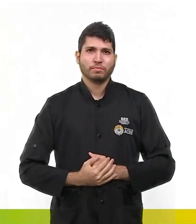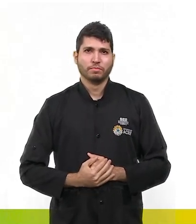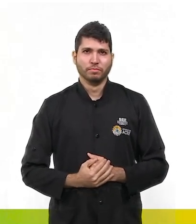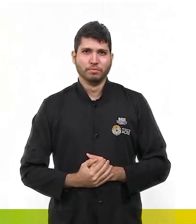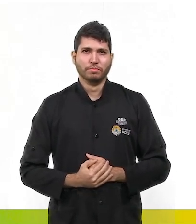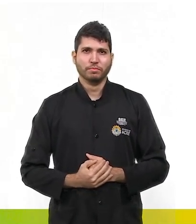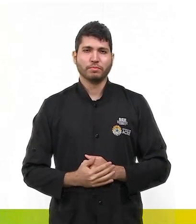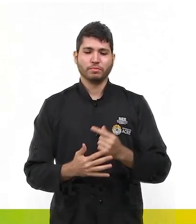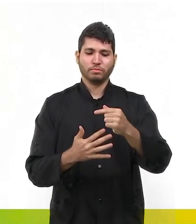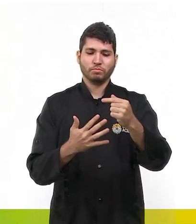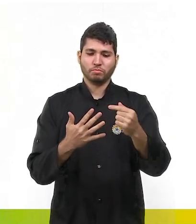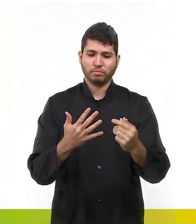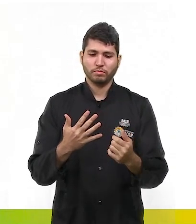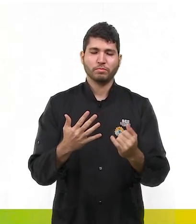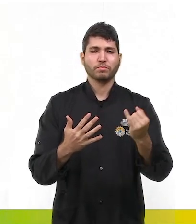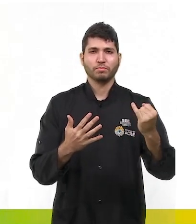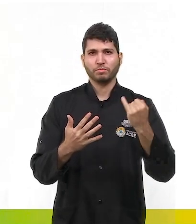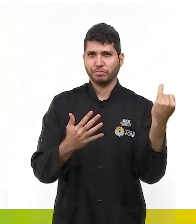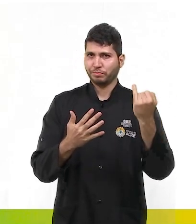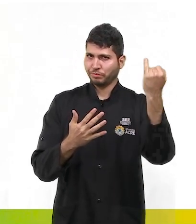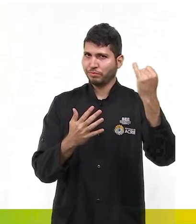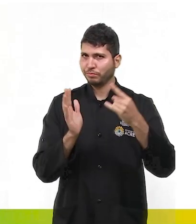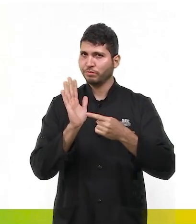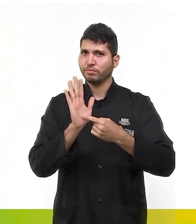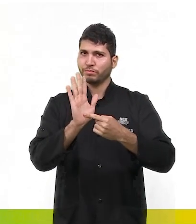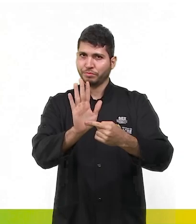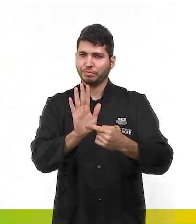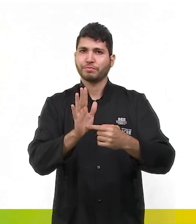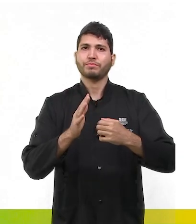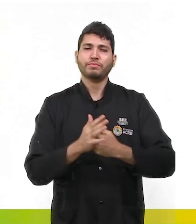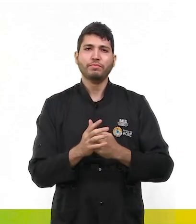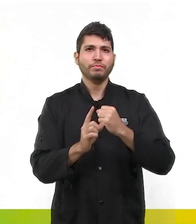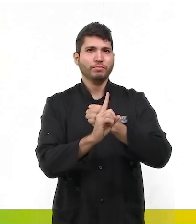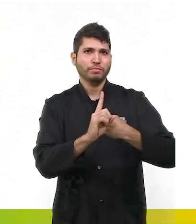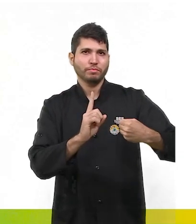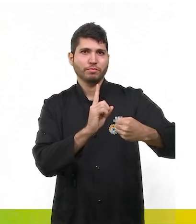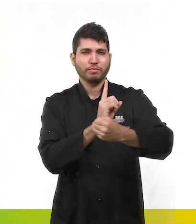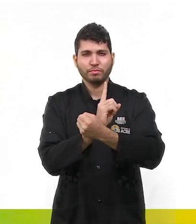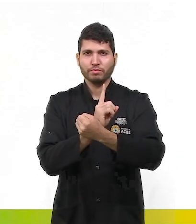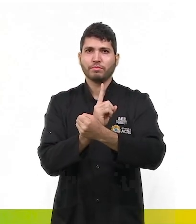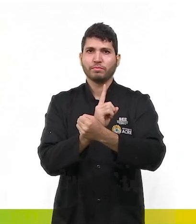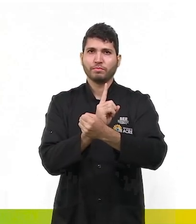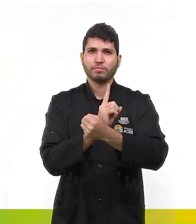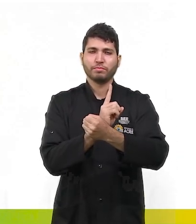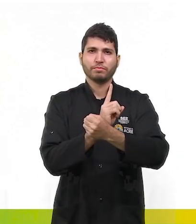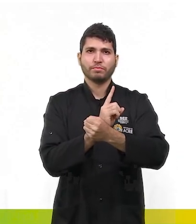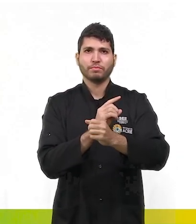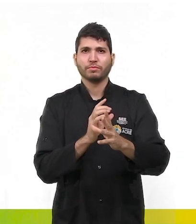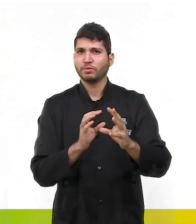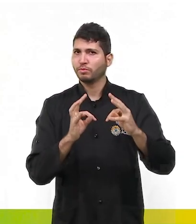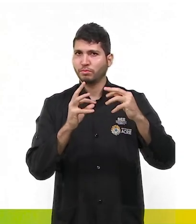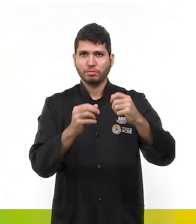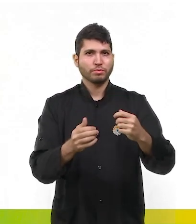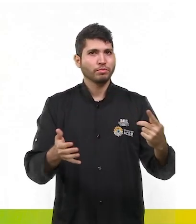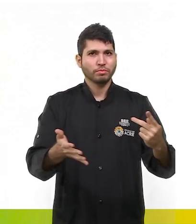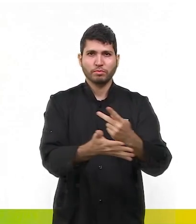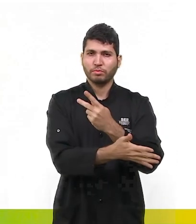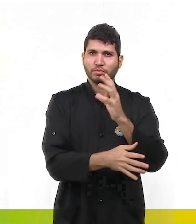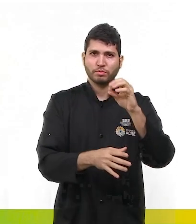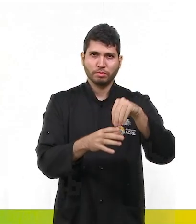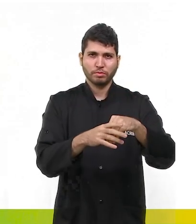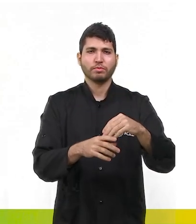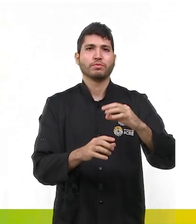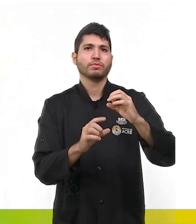alguns pontos importantes para a gente observar nessa sociedade, aí, tudo que ocorre dentro dessa sociedade